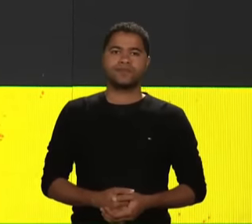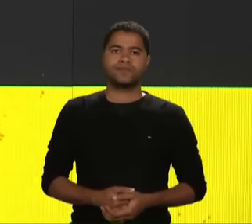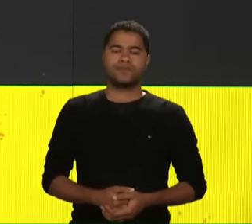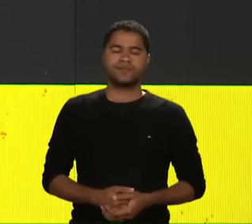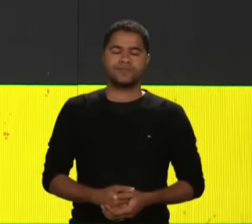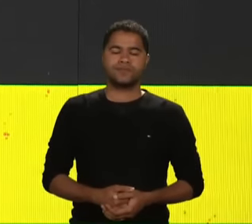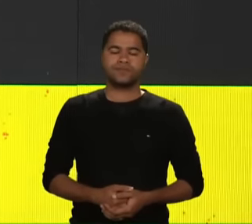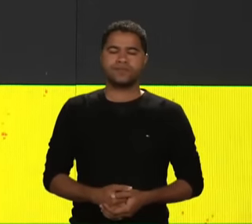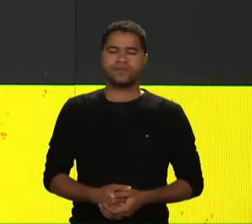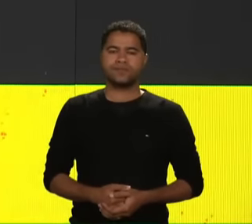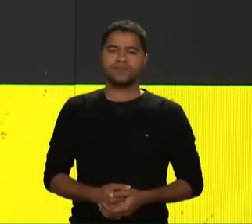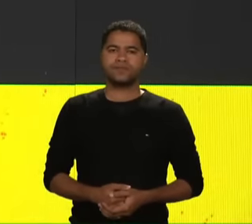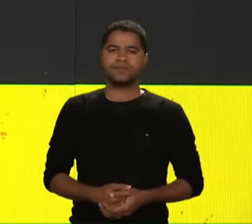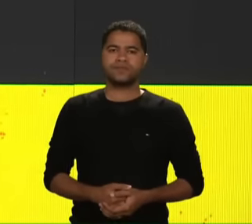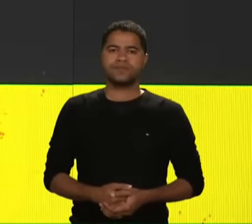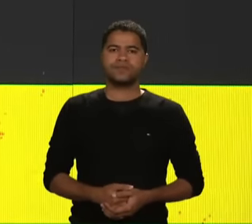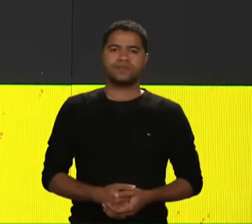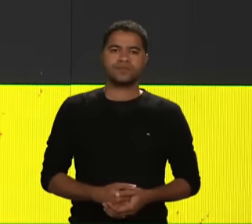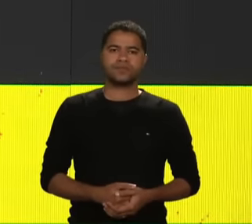Diz assim: